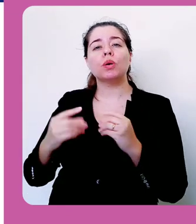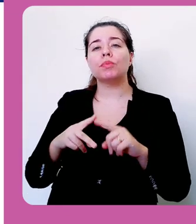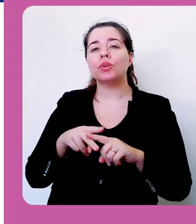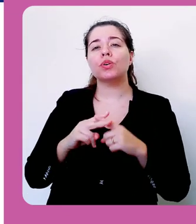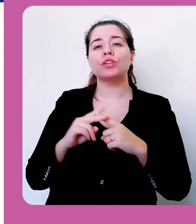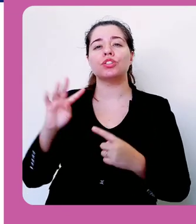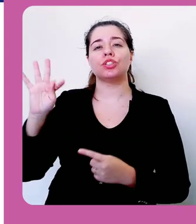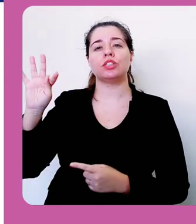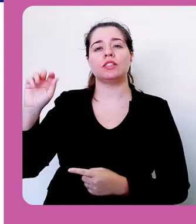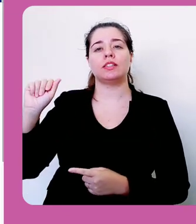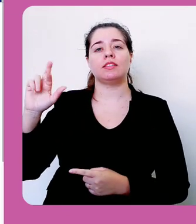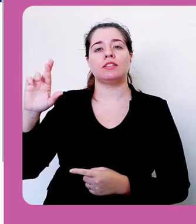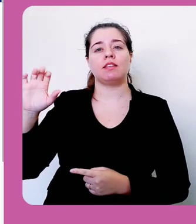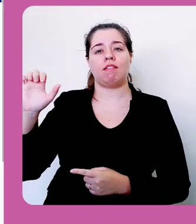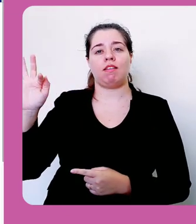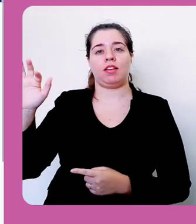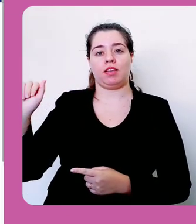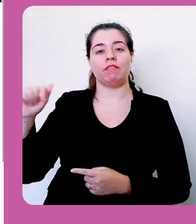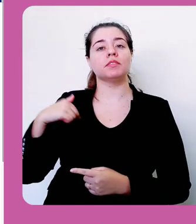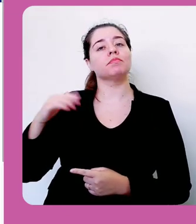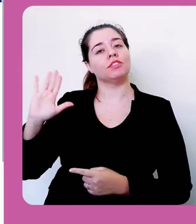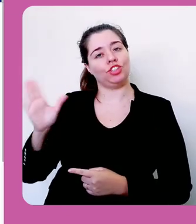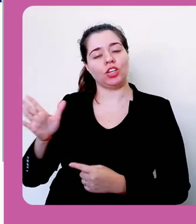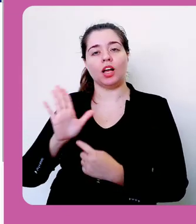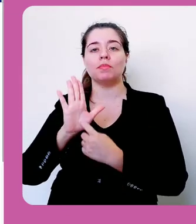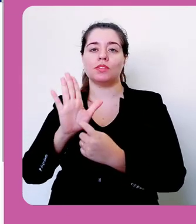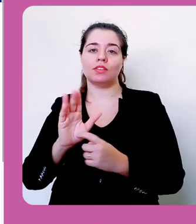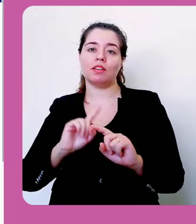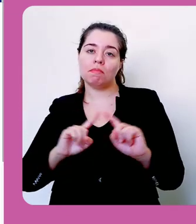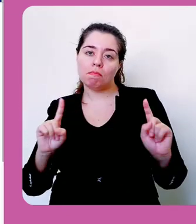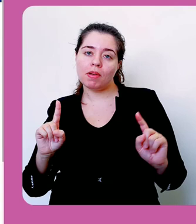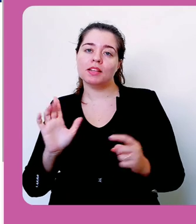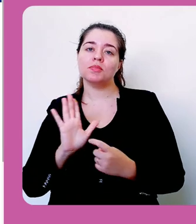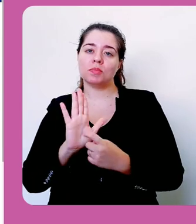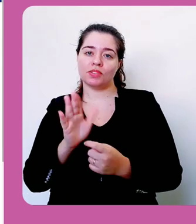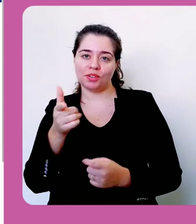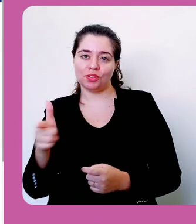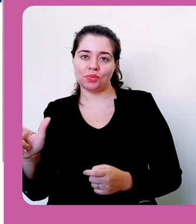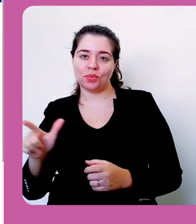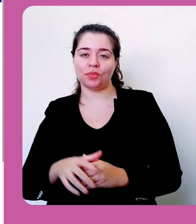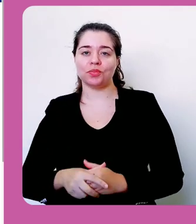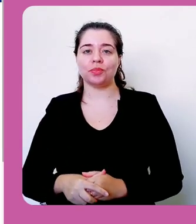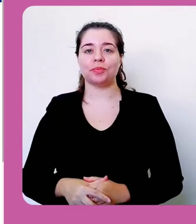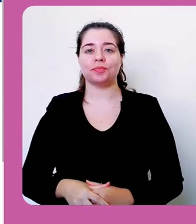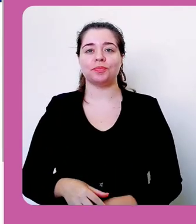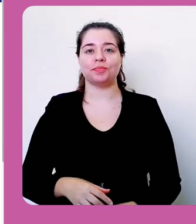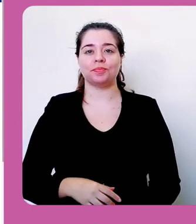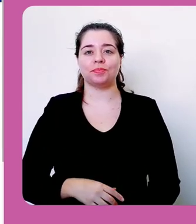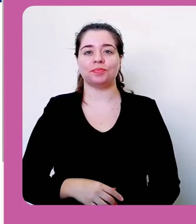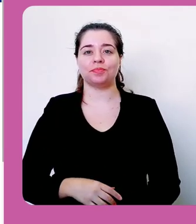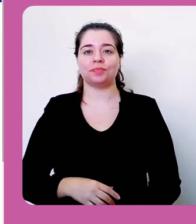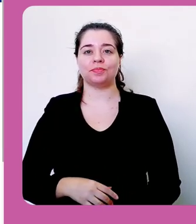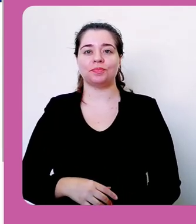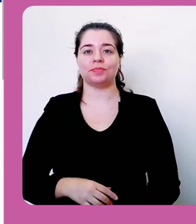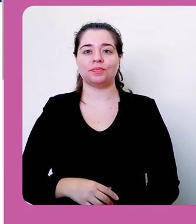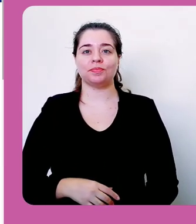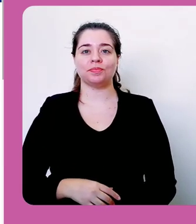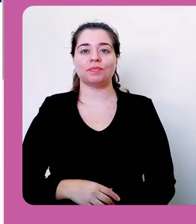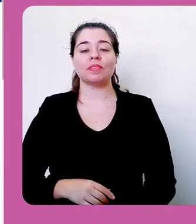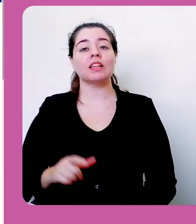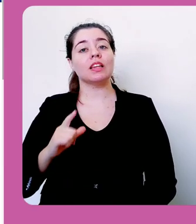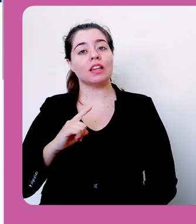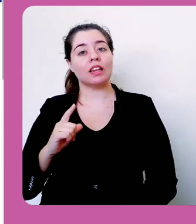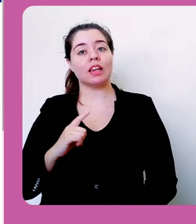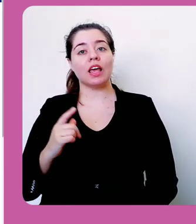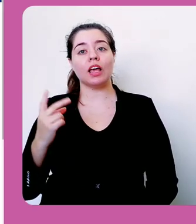vocês, mas vou mostrar aqui como aparece para vocês no curso de como apareceria. Eu tenho